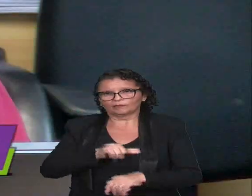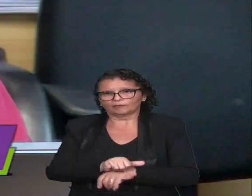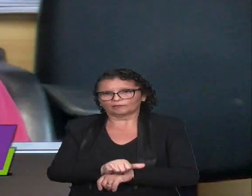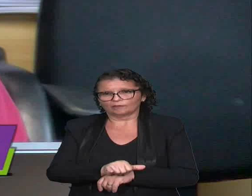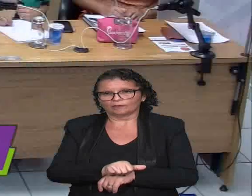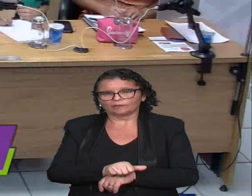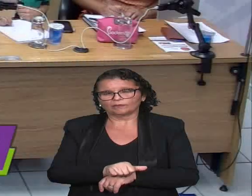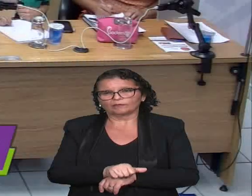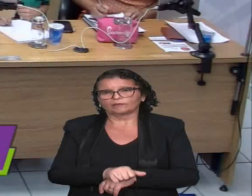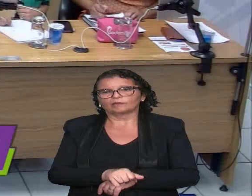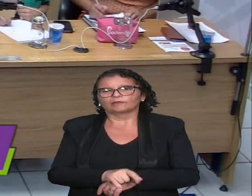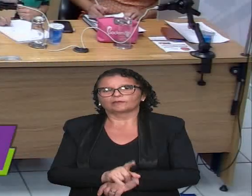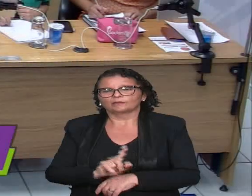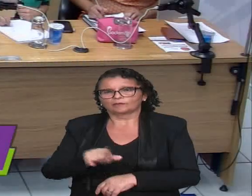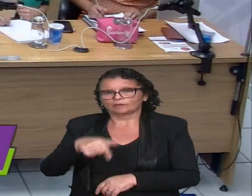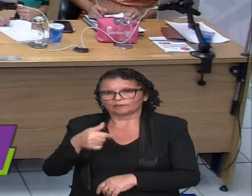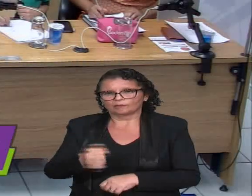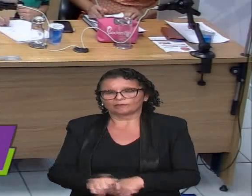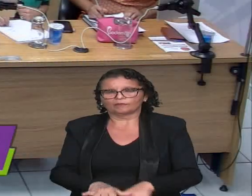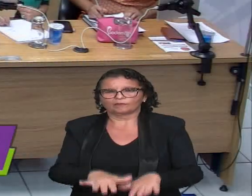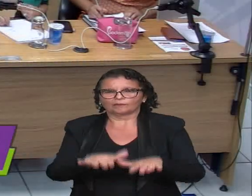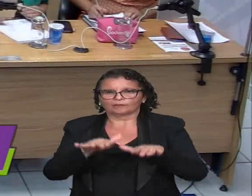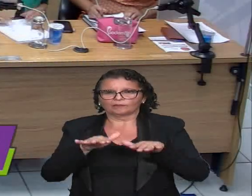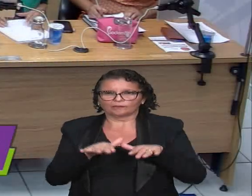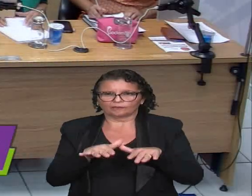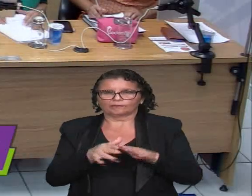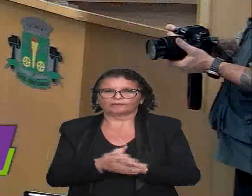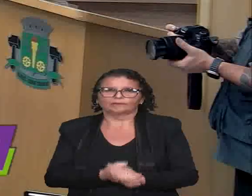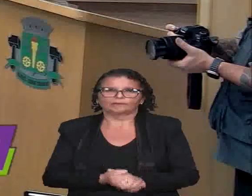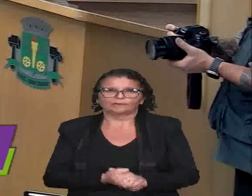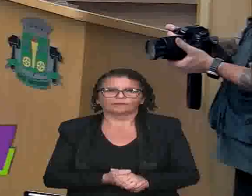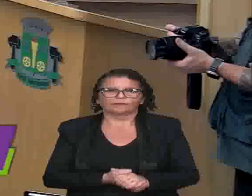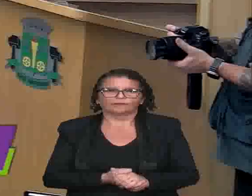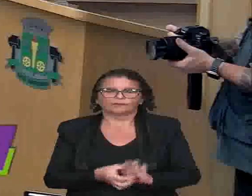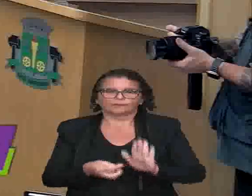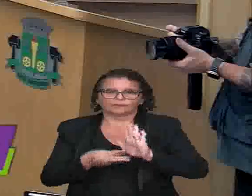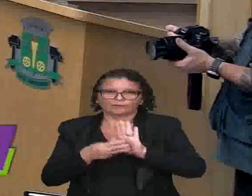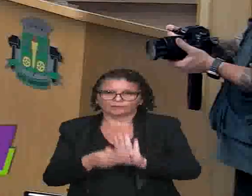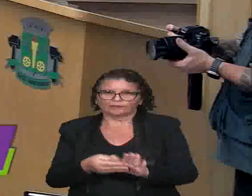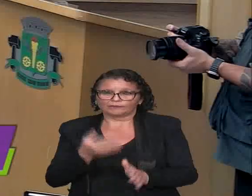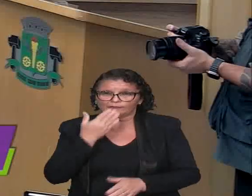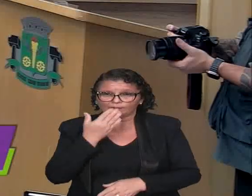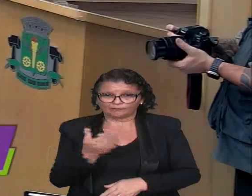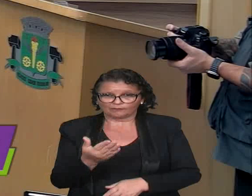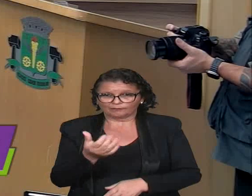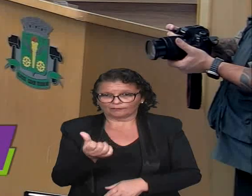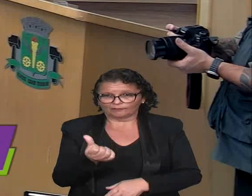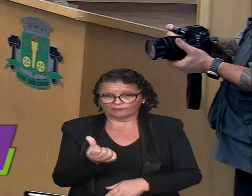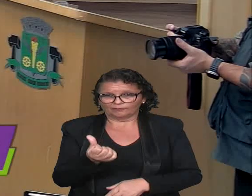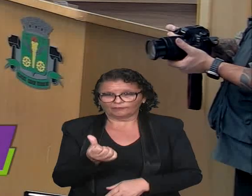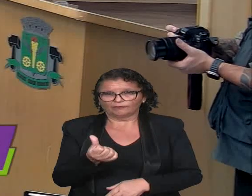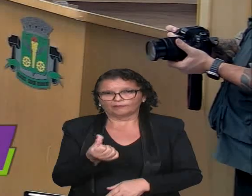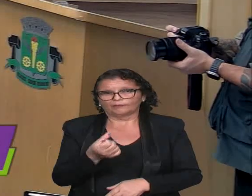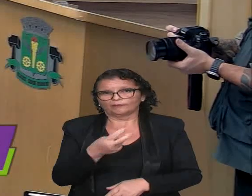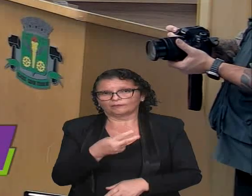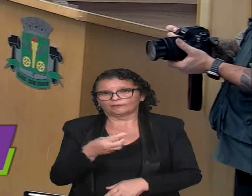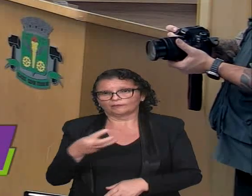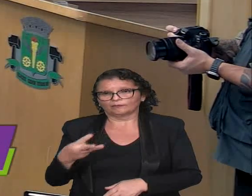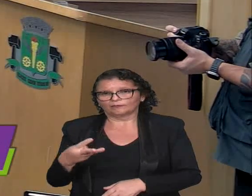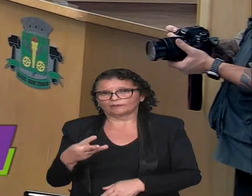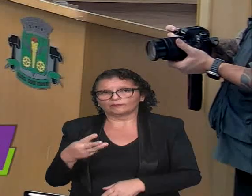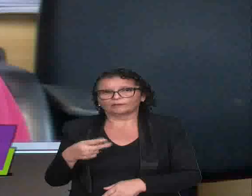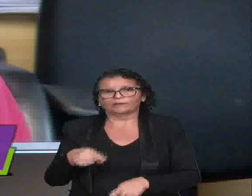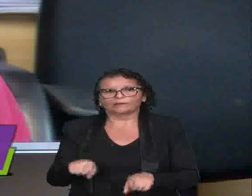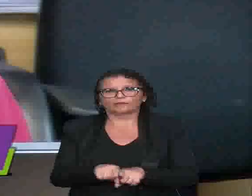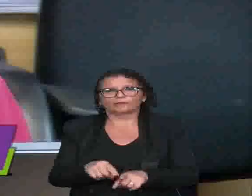ausente na ausência do autor será pautado na próxima sessão Moção de apelo número 6 de 2023 do vereador